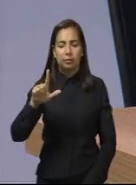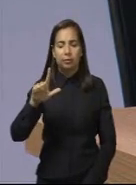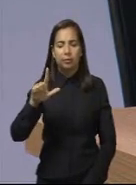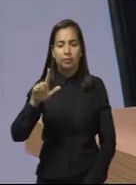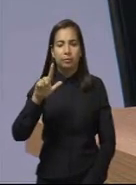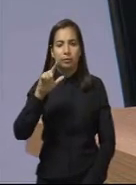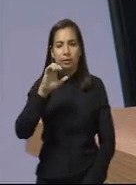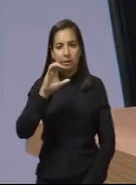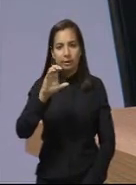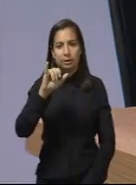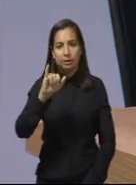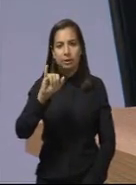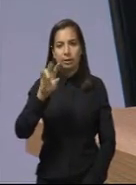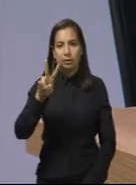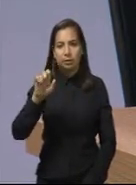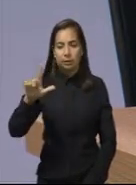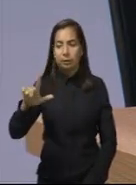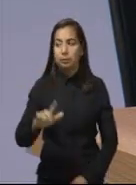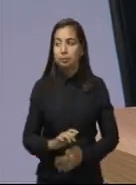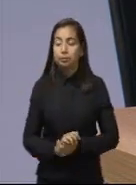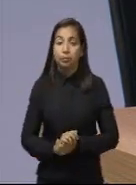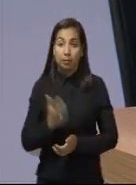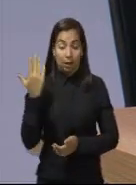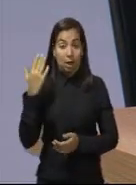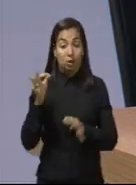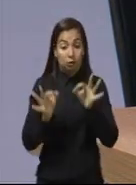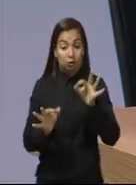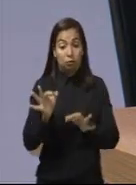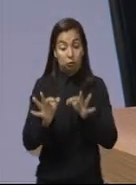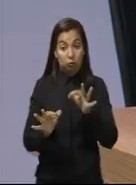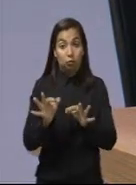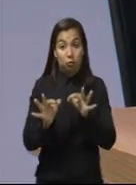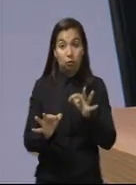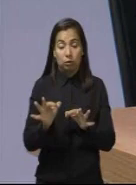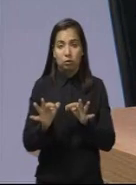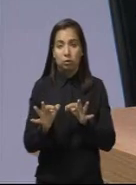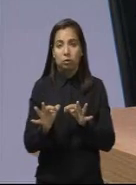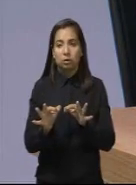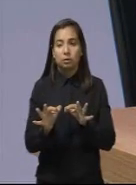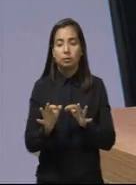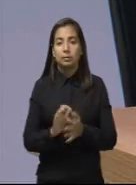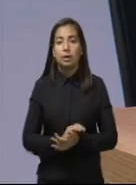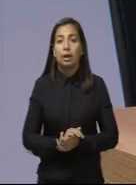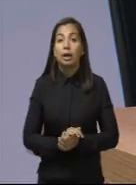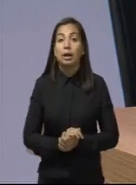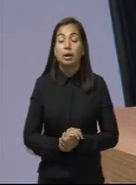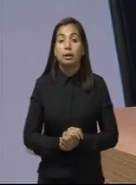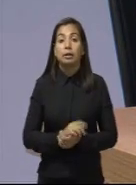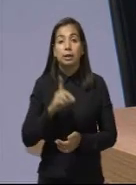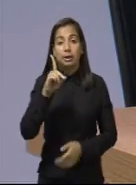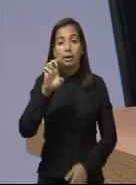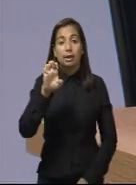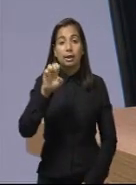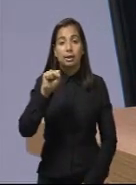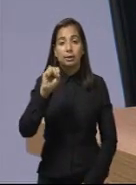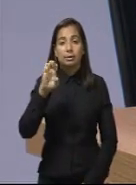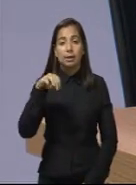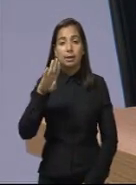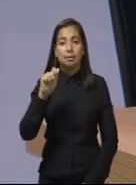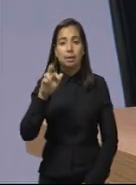seguinte: ele era juiz. Nós juízes pensamos que somos deuses. E os desembargadores têm